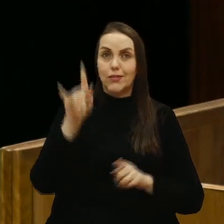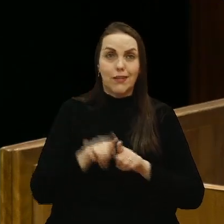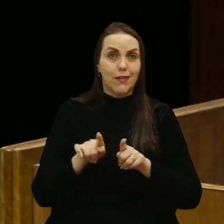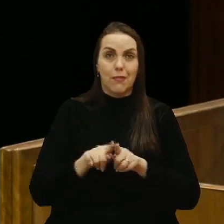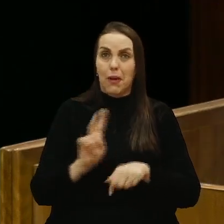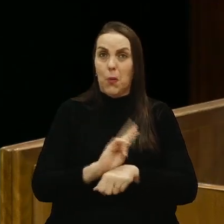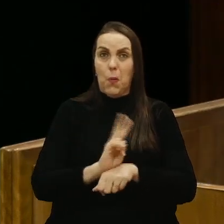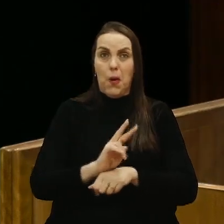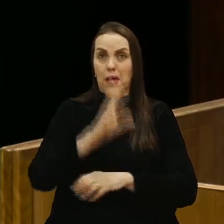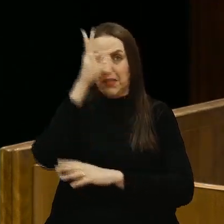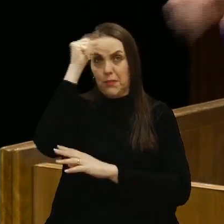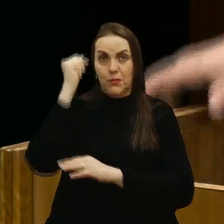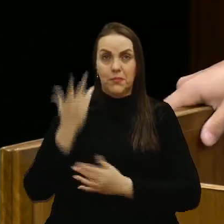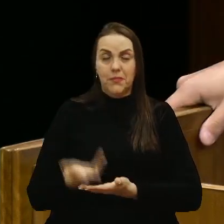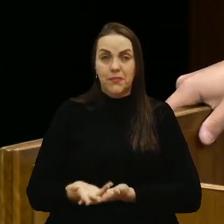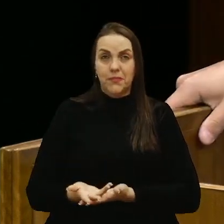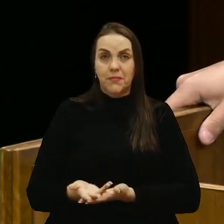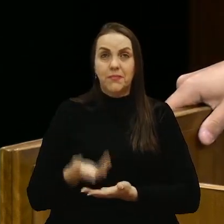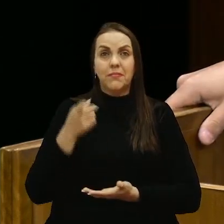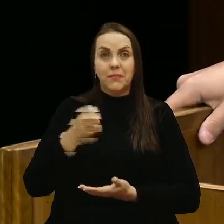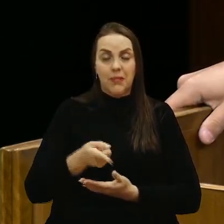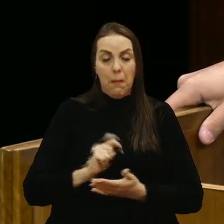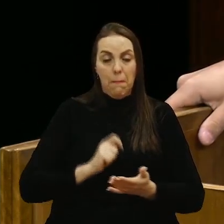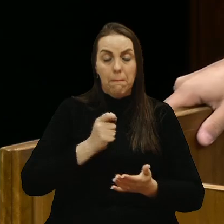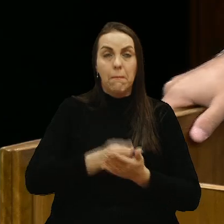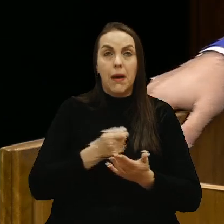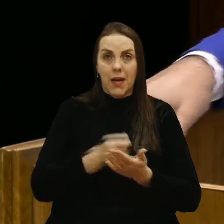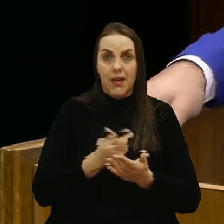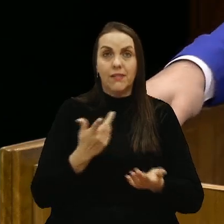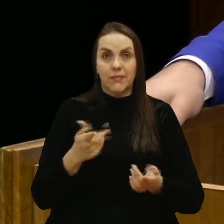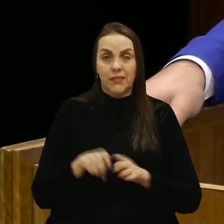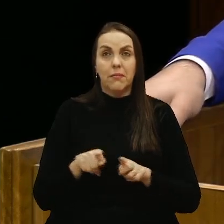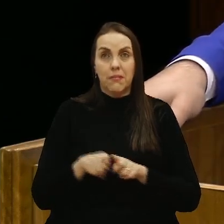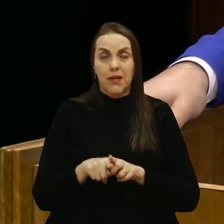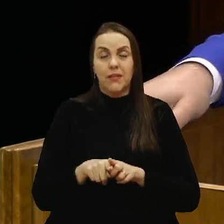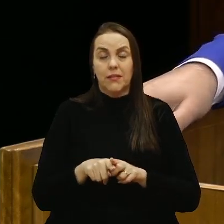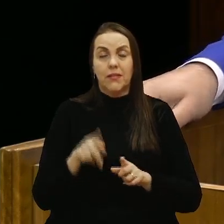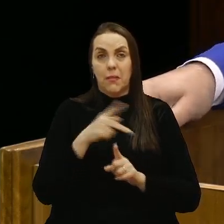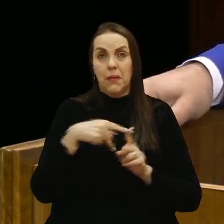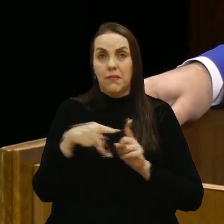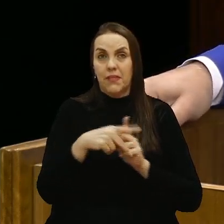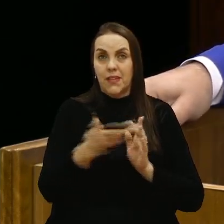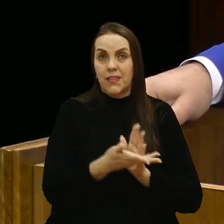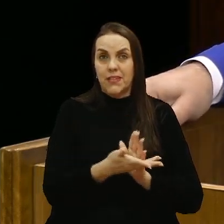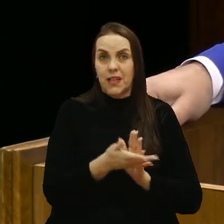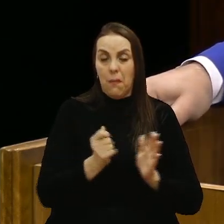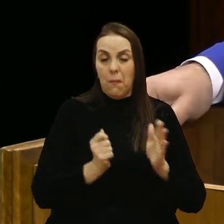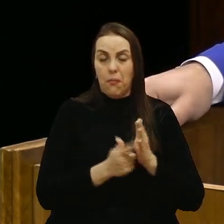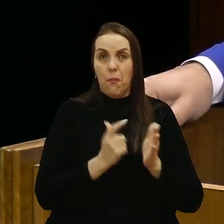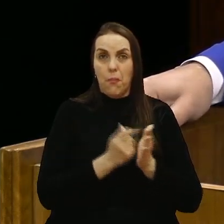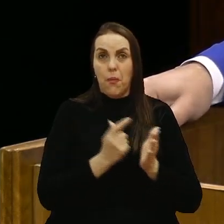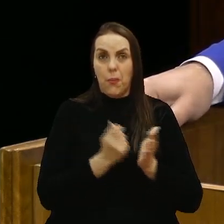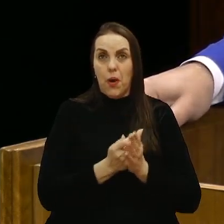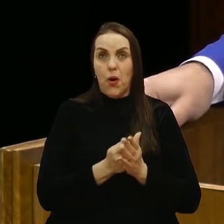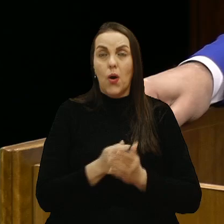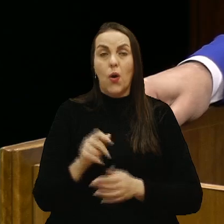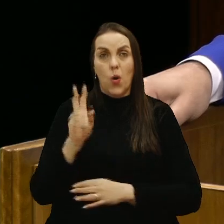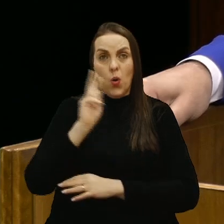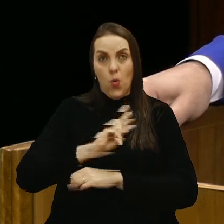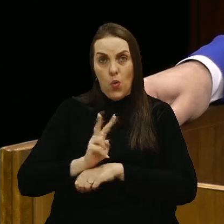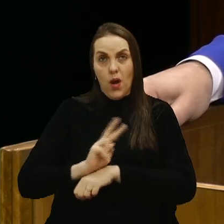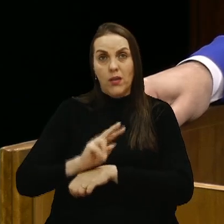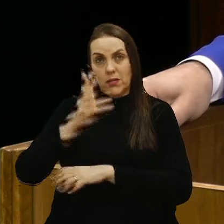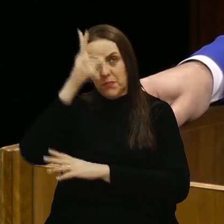Hoje um guarda aposentado tem que pagar a sua previdência, tendo contribuído a vida toda. Guardas precisam ser